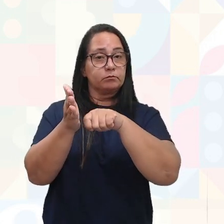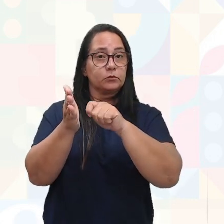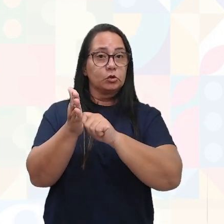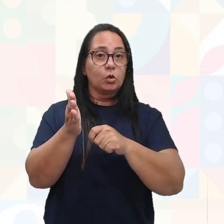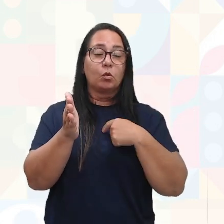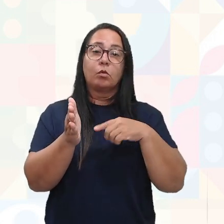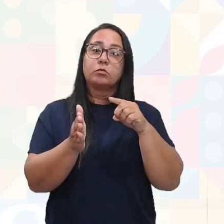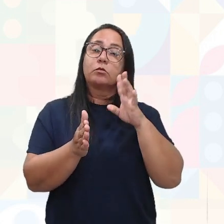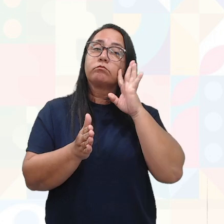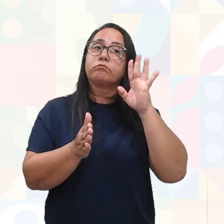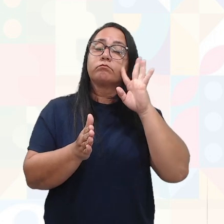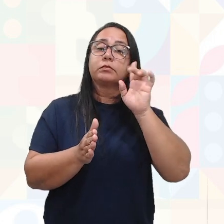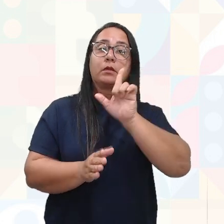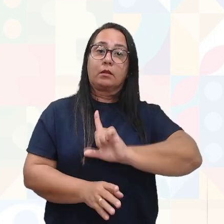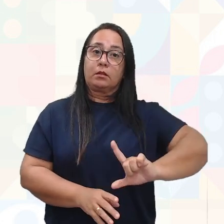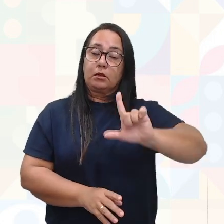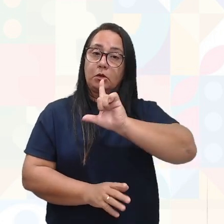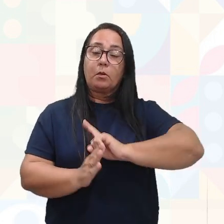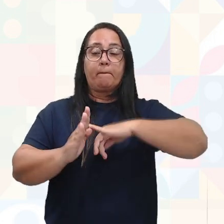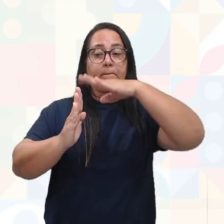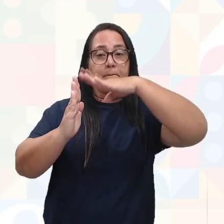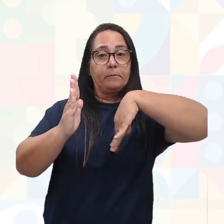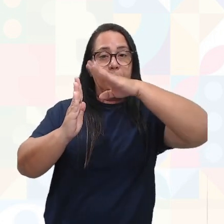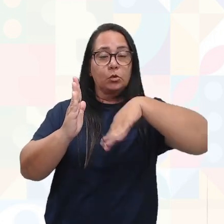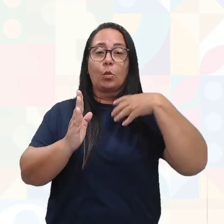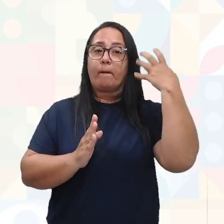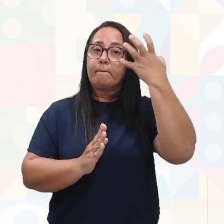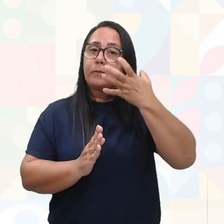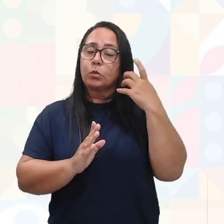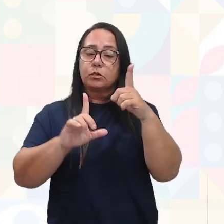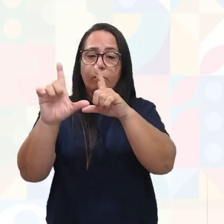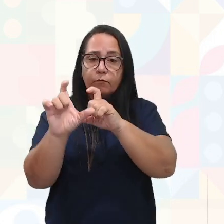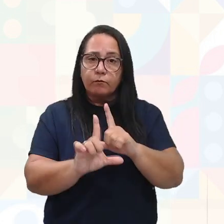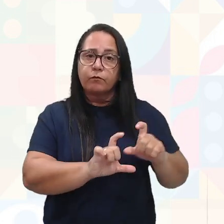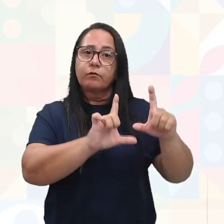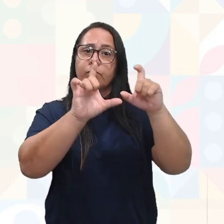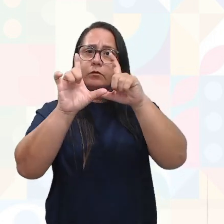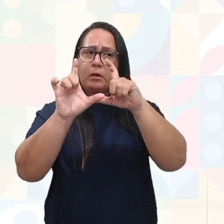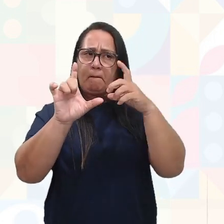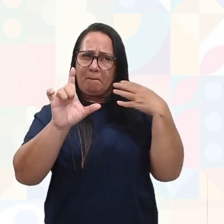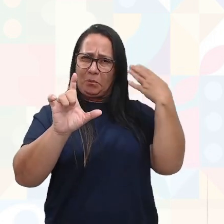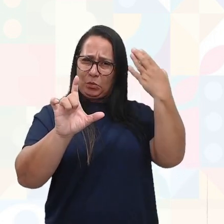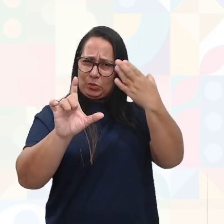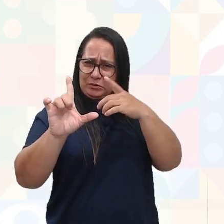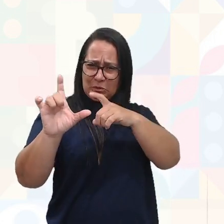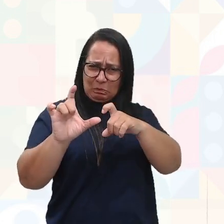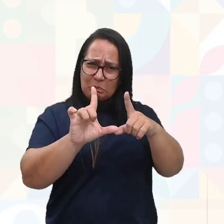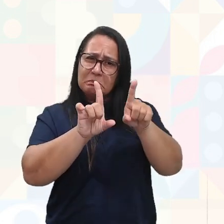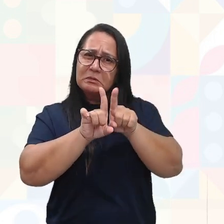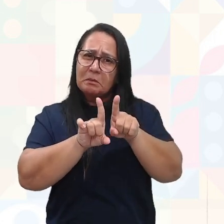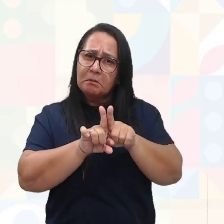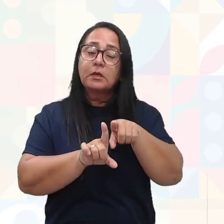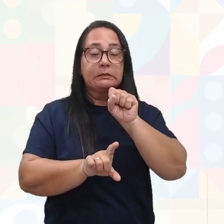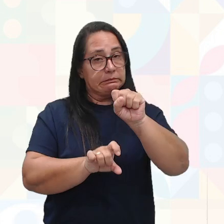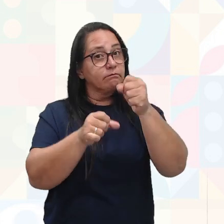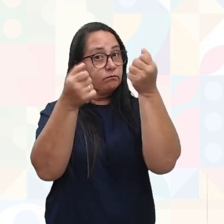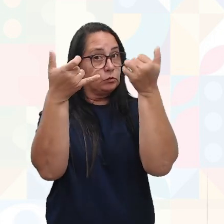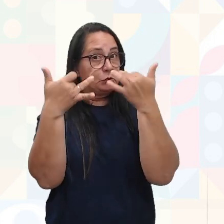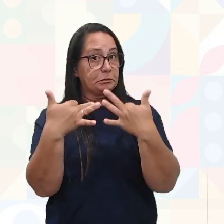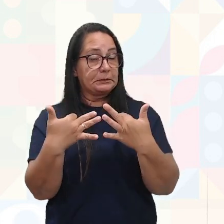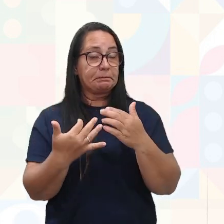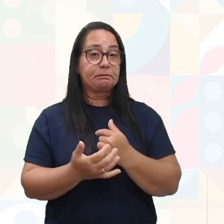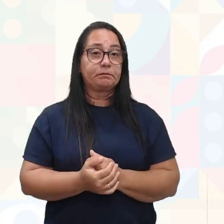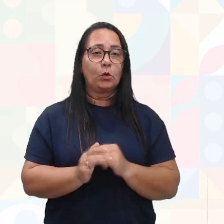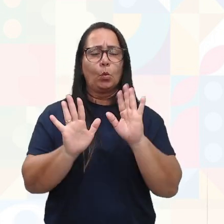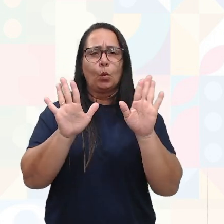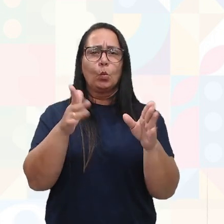verbal, literatura, pintura, música e fotografia. Música, professora, fotografia. Eu vou explicar. Veja só.